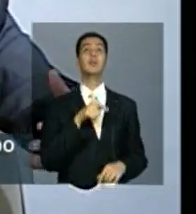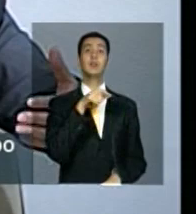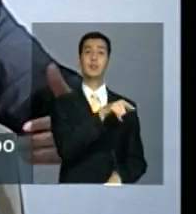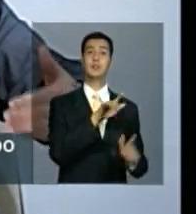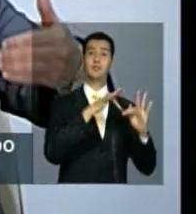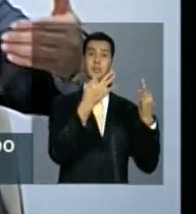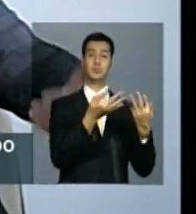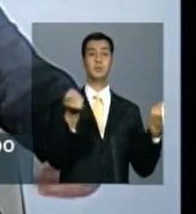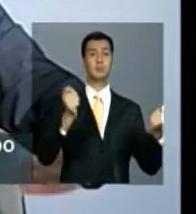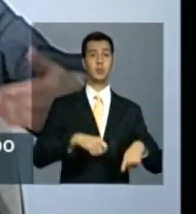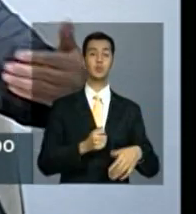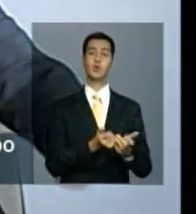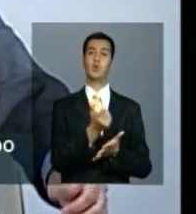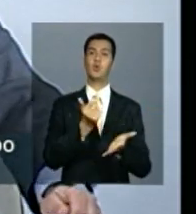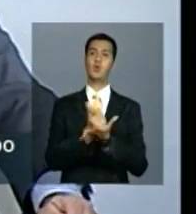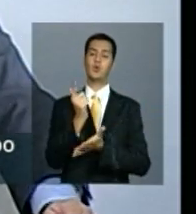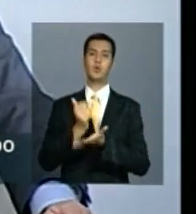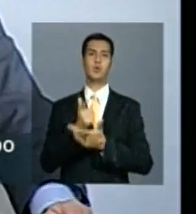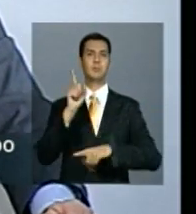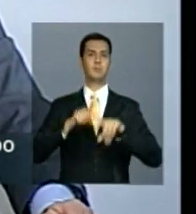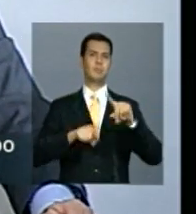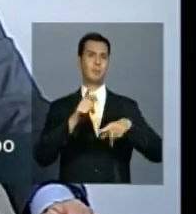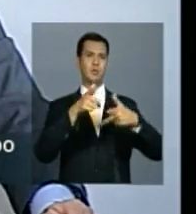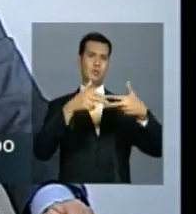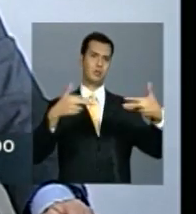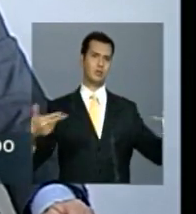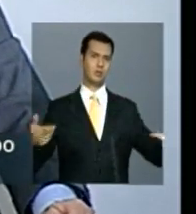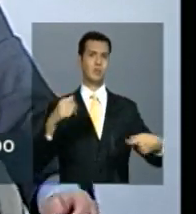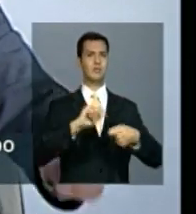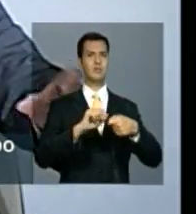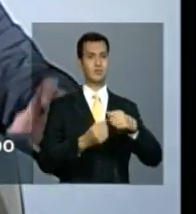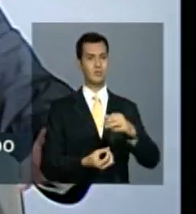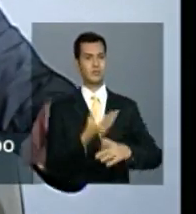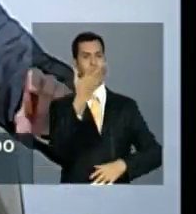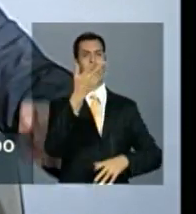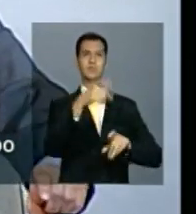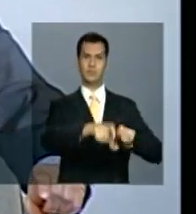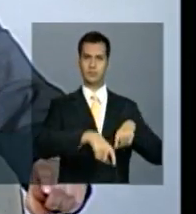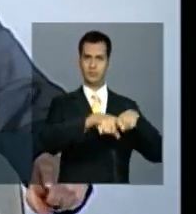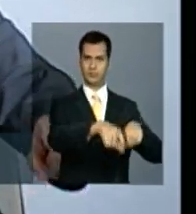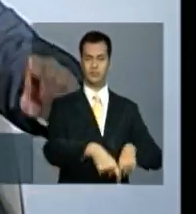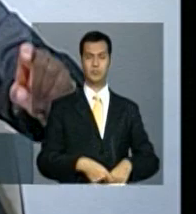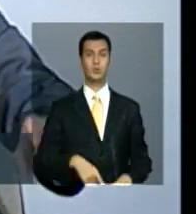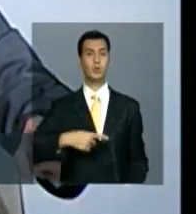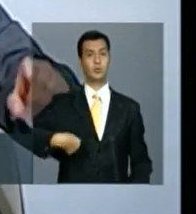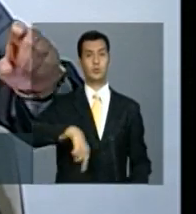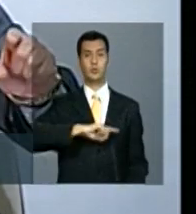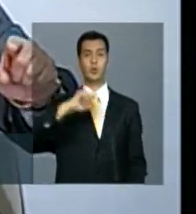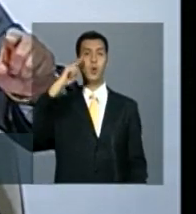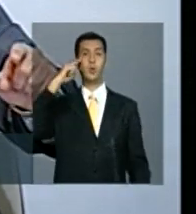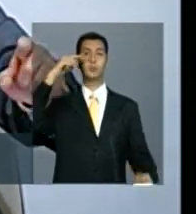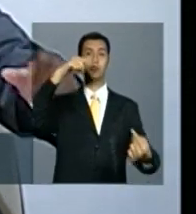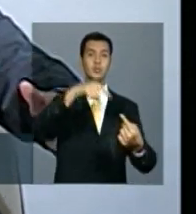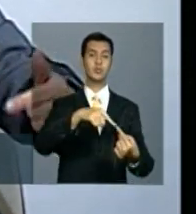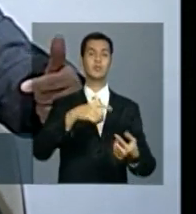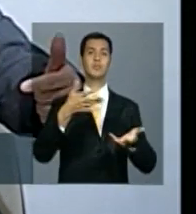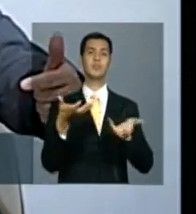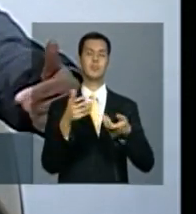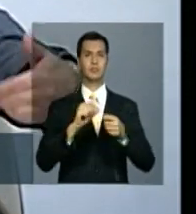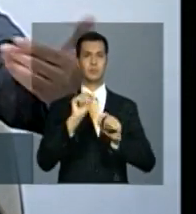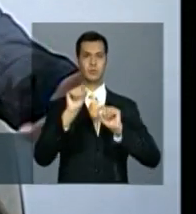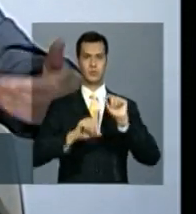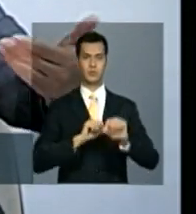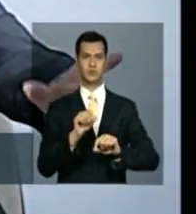insumos para para essa atividade produtiva né o nosso objetivo aqui é eh eh gerar